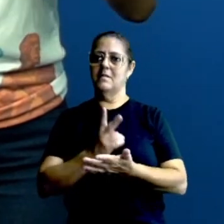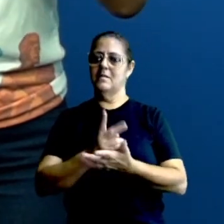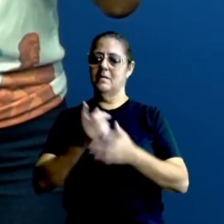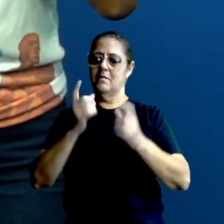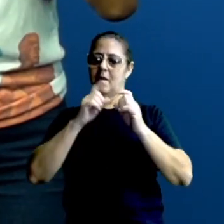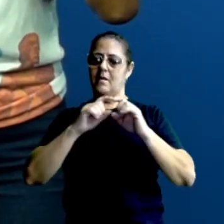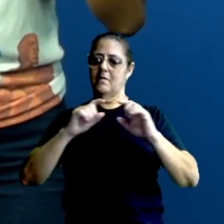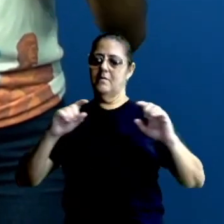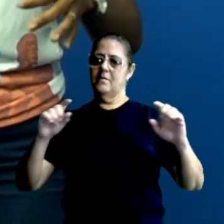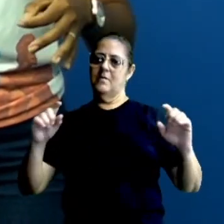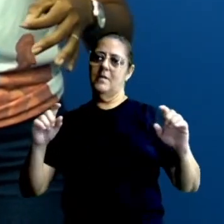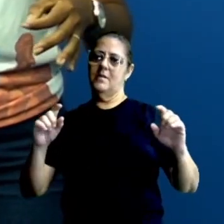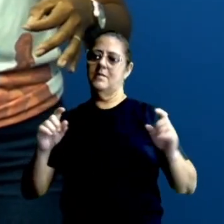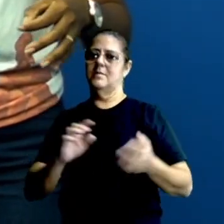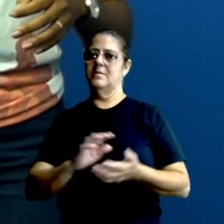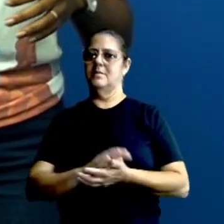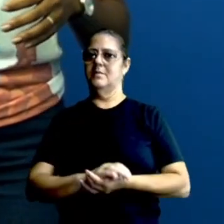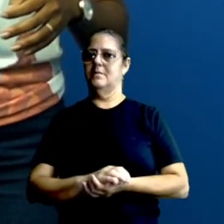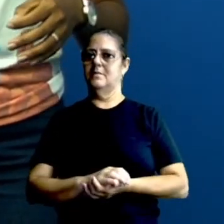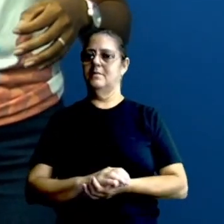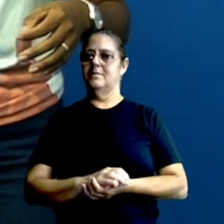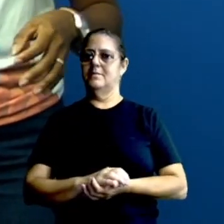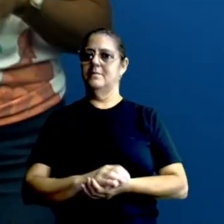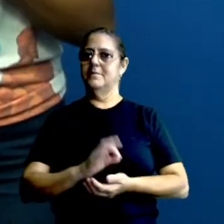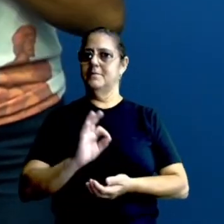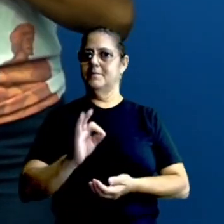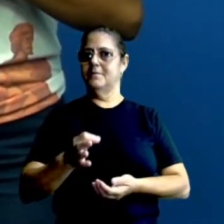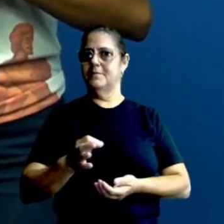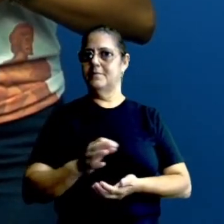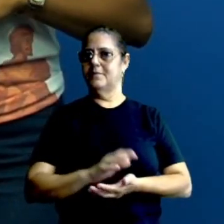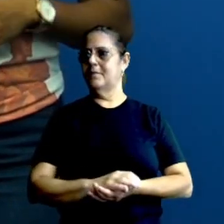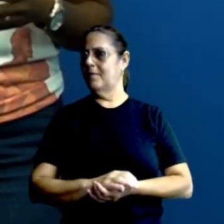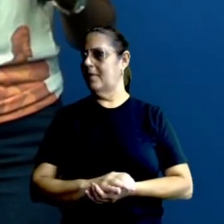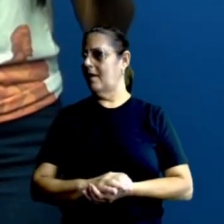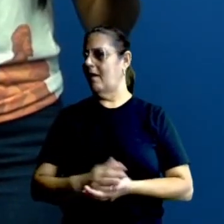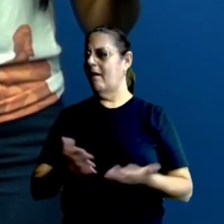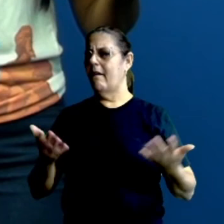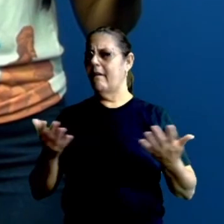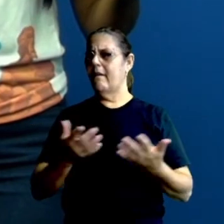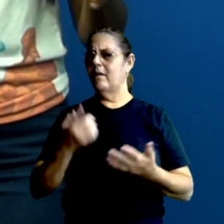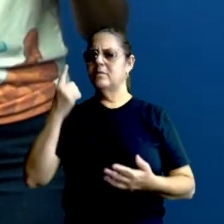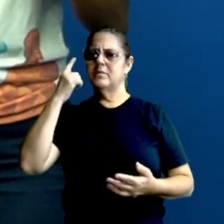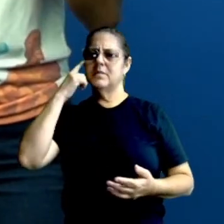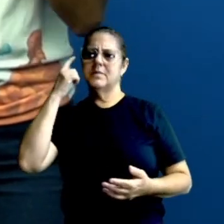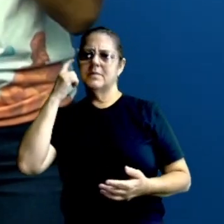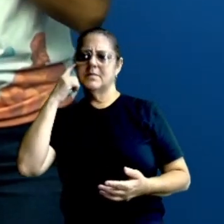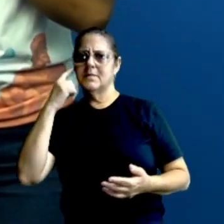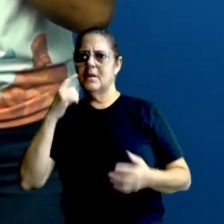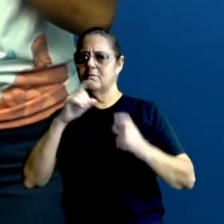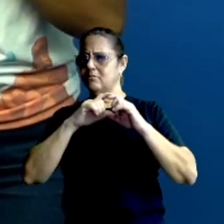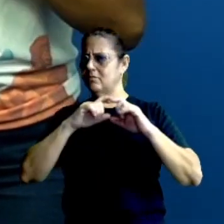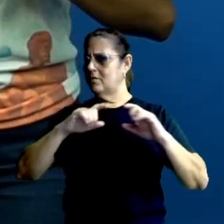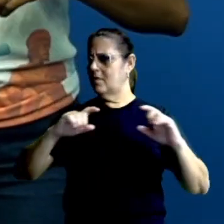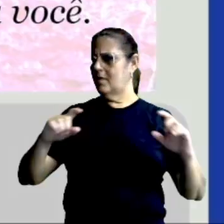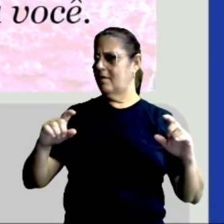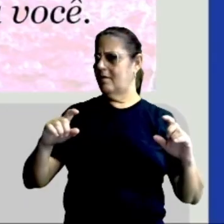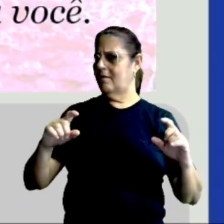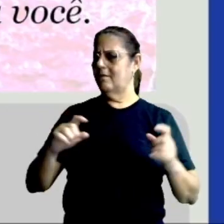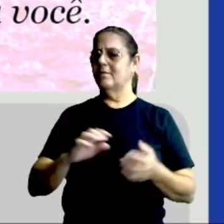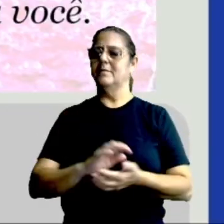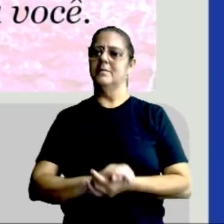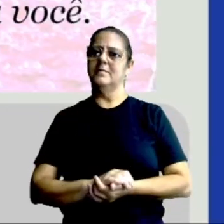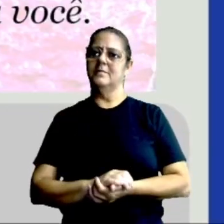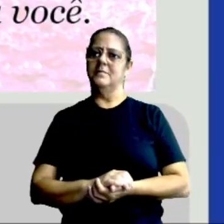frase. Essa frase é teu guia de bolso, correto? Agora, amores, reflexão para vocês e eu trouxe em língua inglesa, é isso